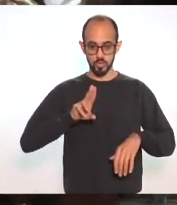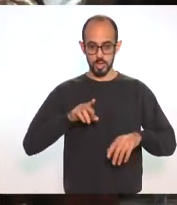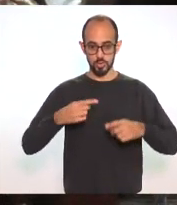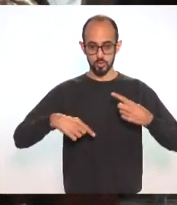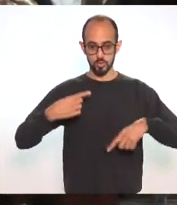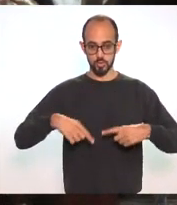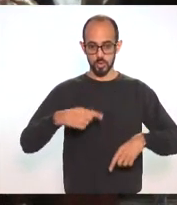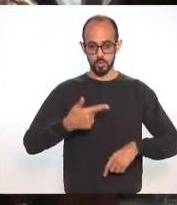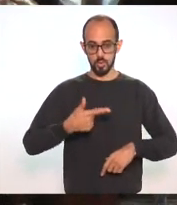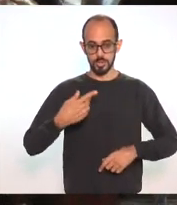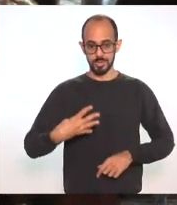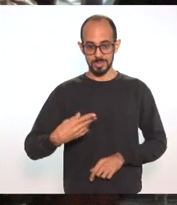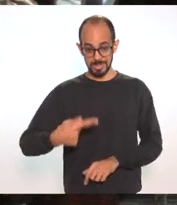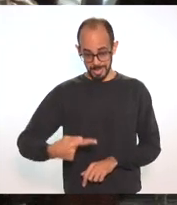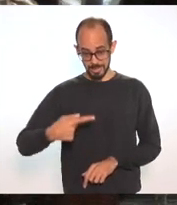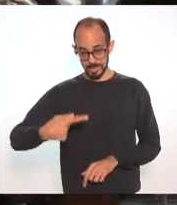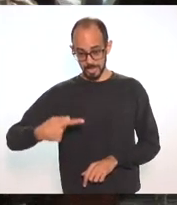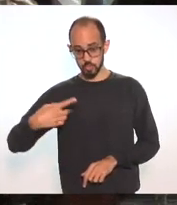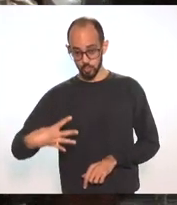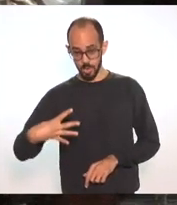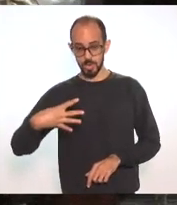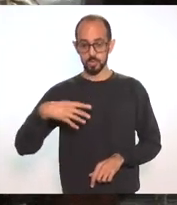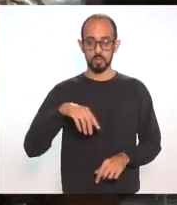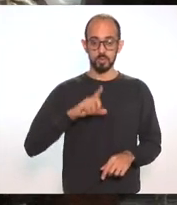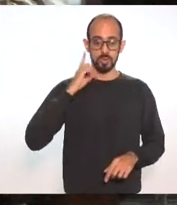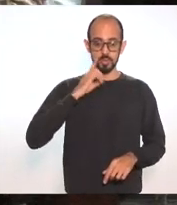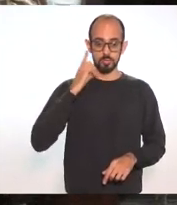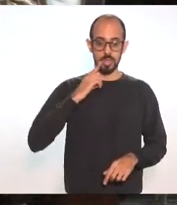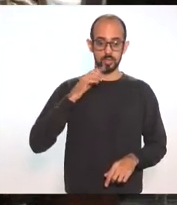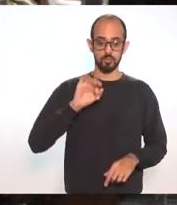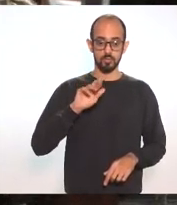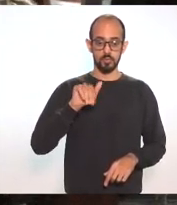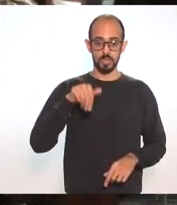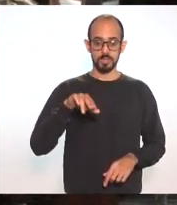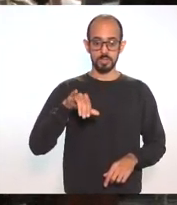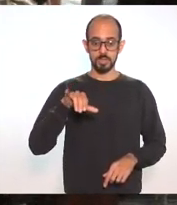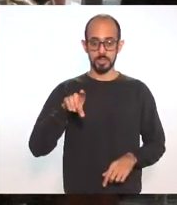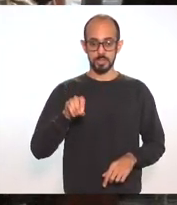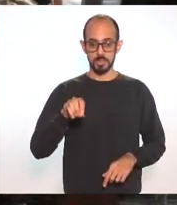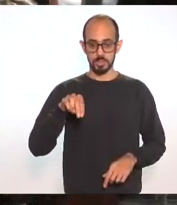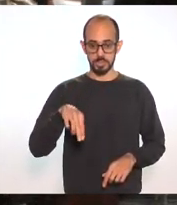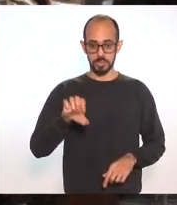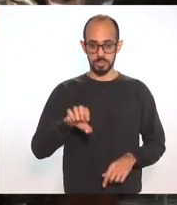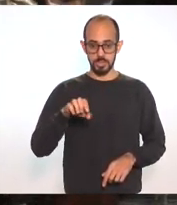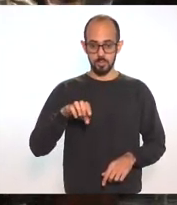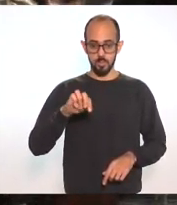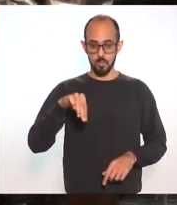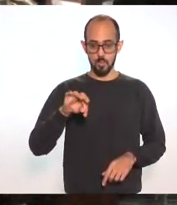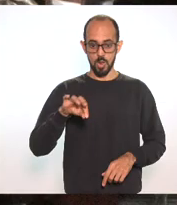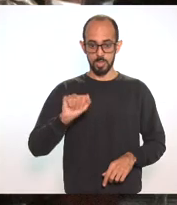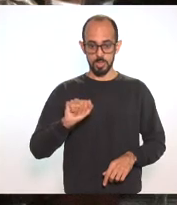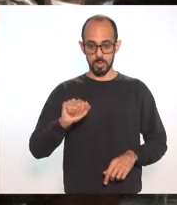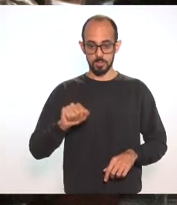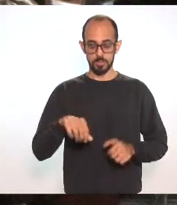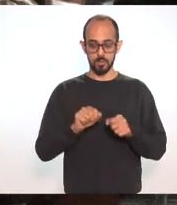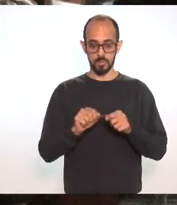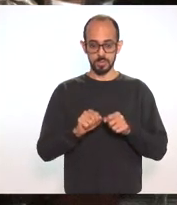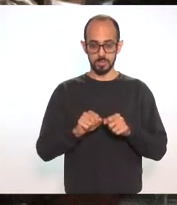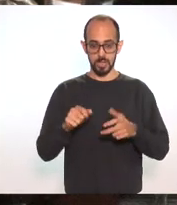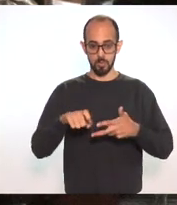lei 2774 de 2020, da autoria da deputada Franciane Mota, que dispõe sobre a autorização para o Poder Executivo realizar